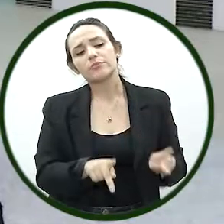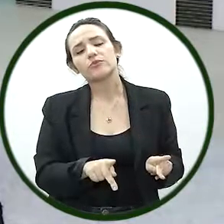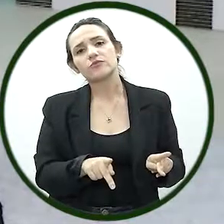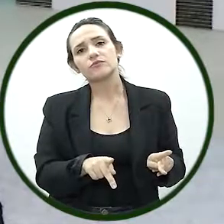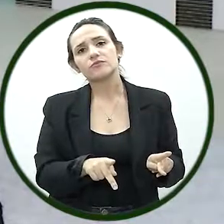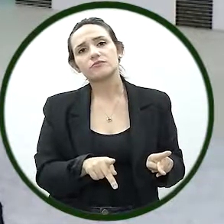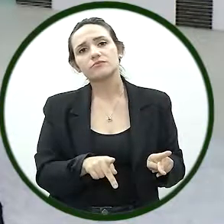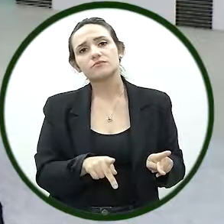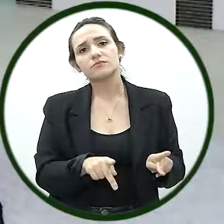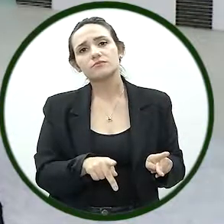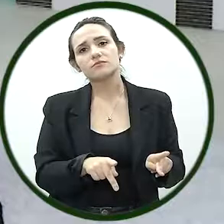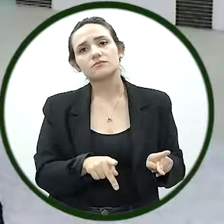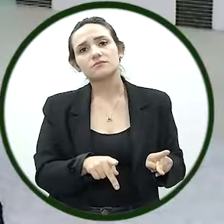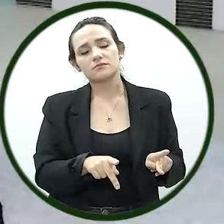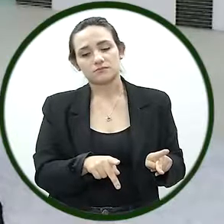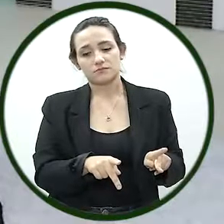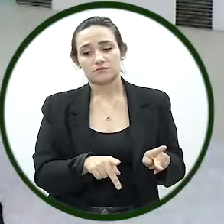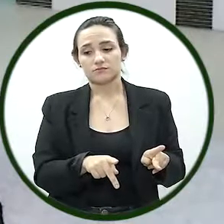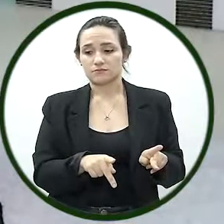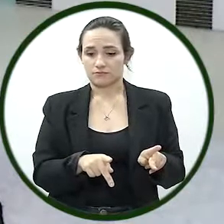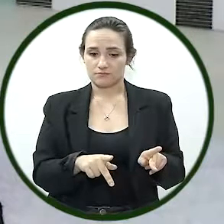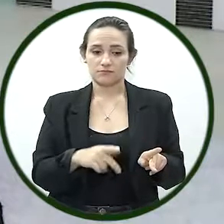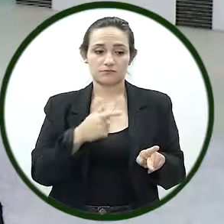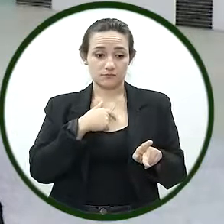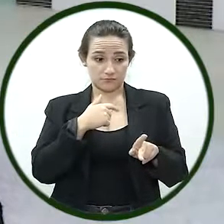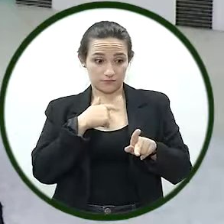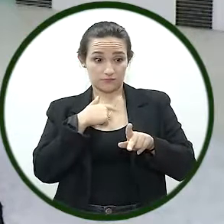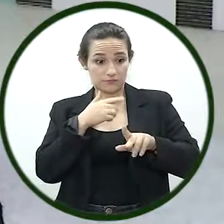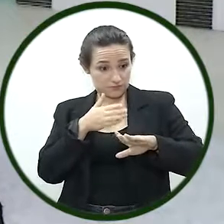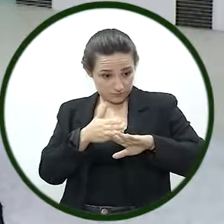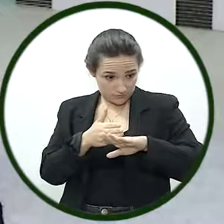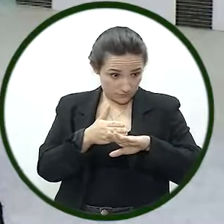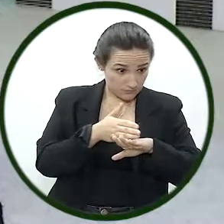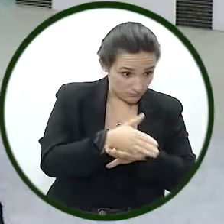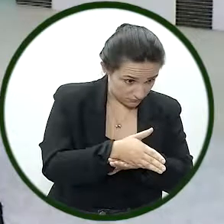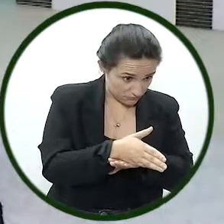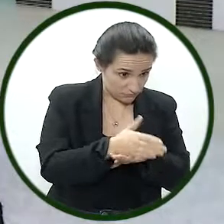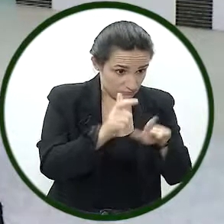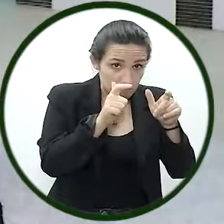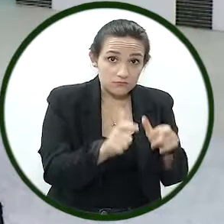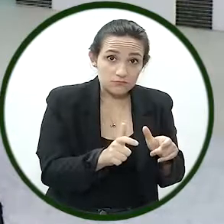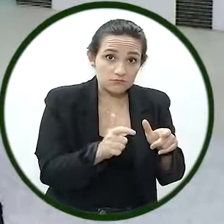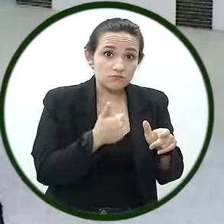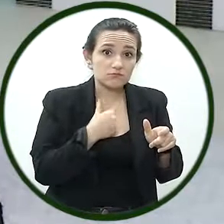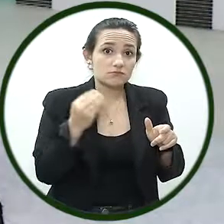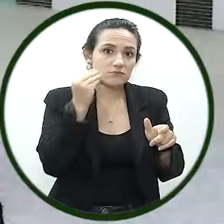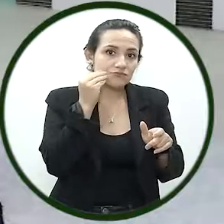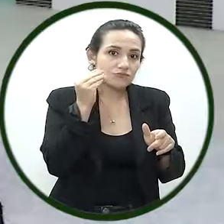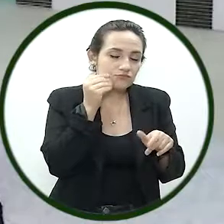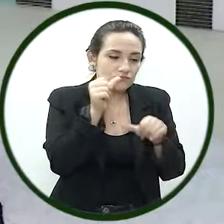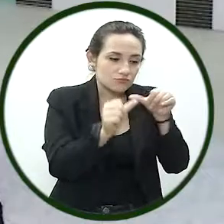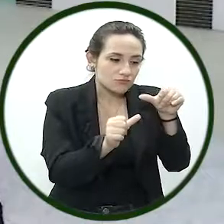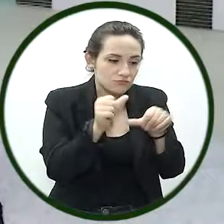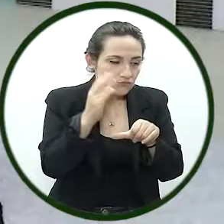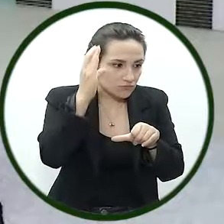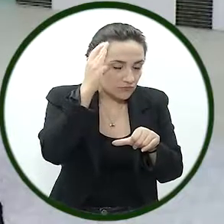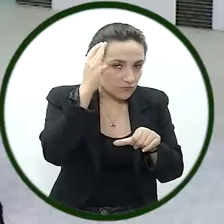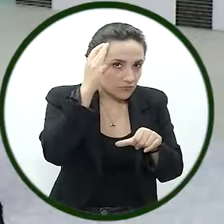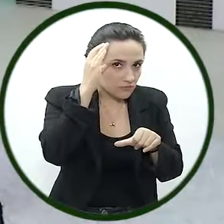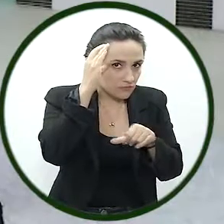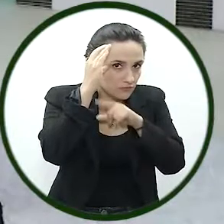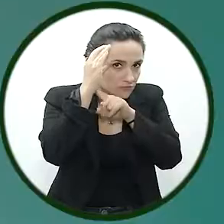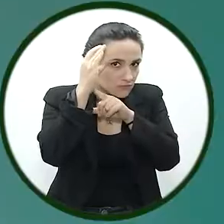vou intervir naquele local e modificar isso daí. Eu posso modificar com